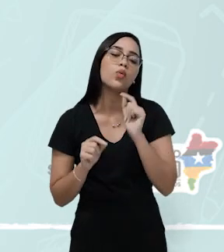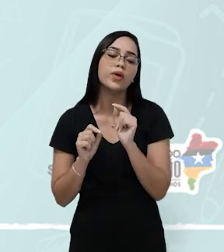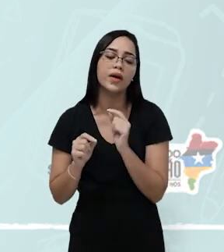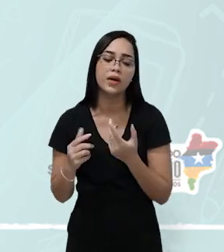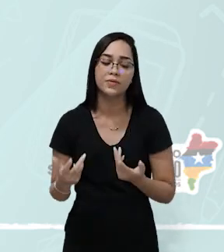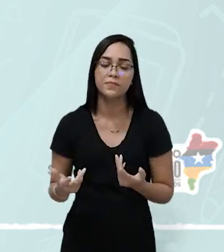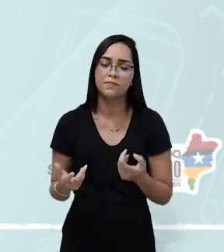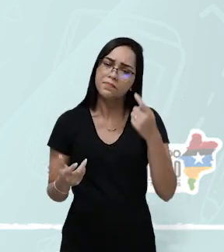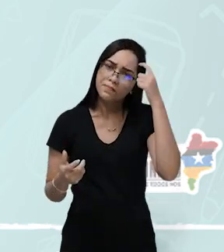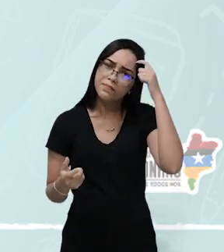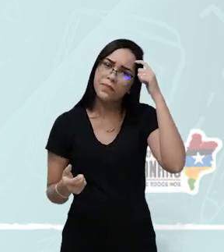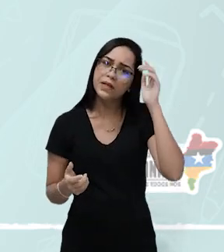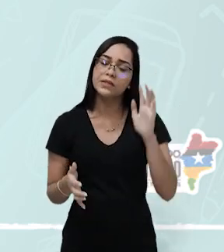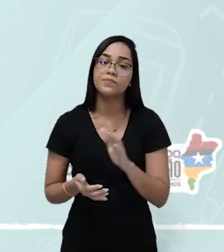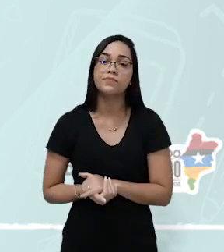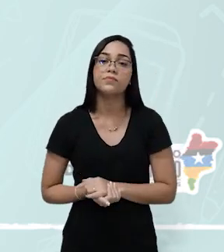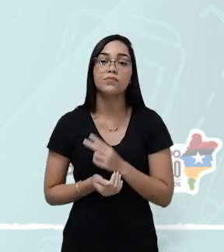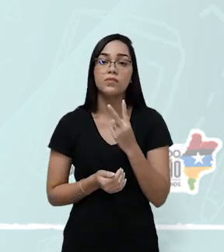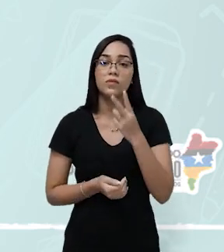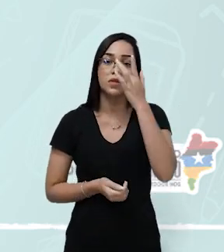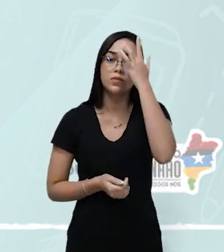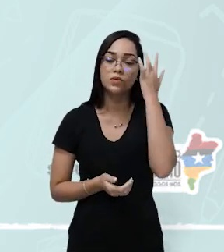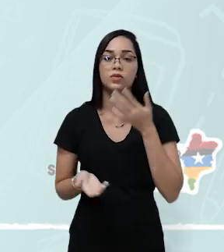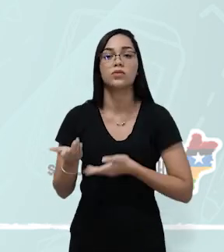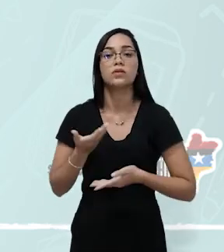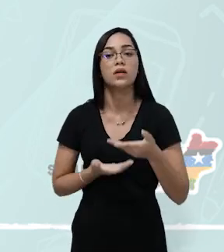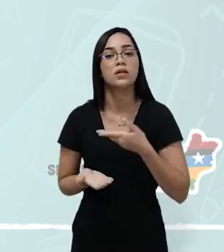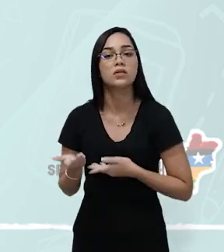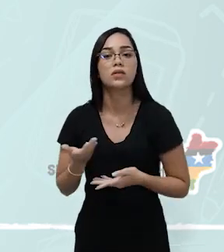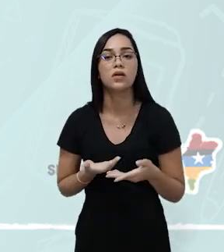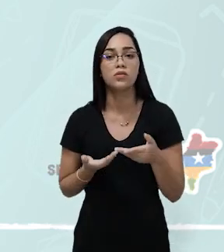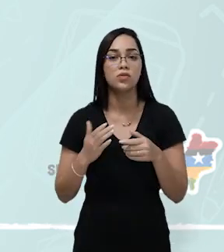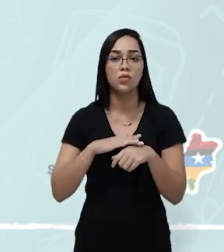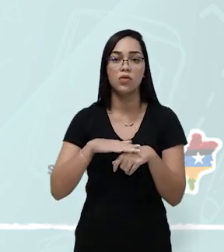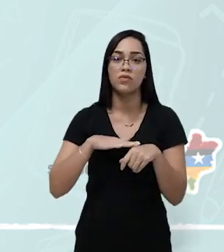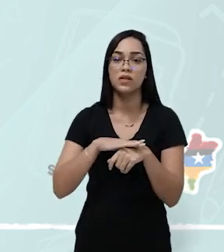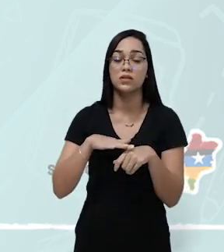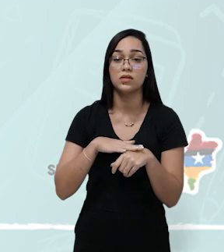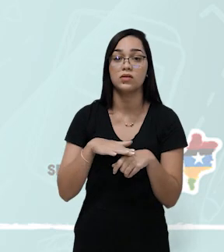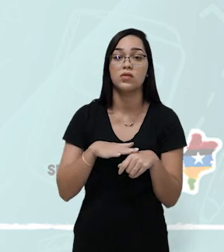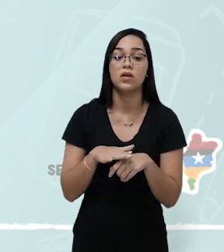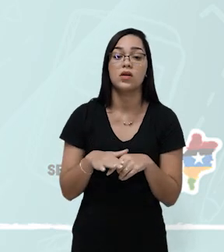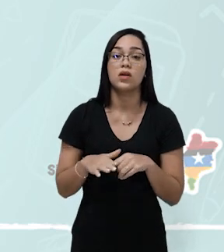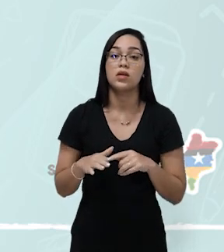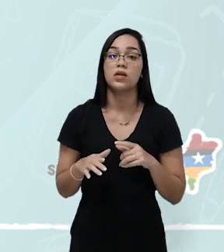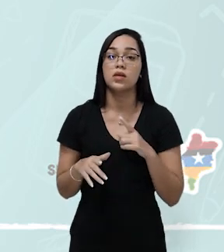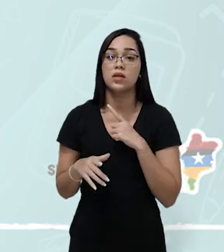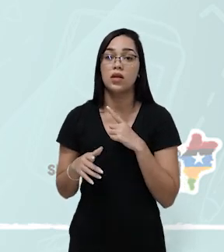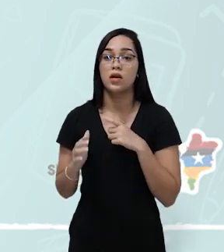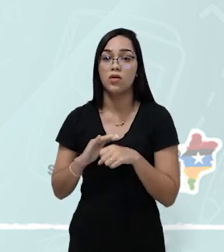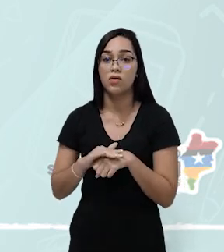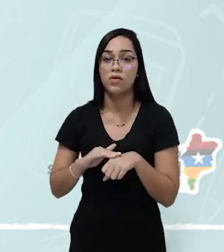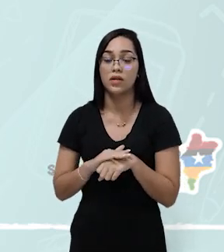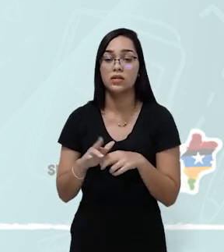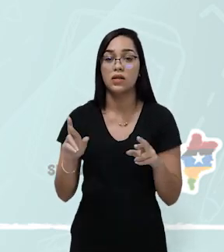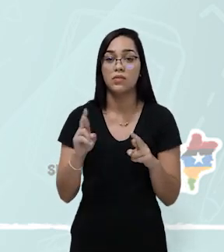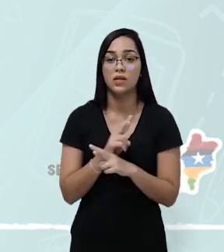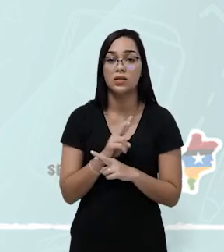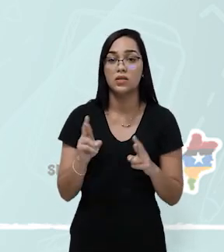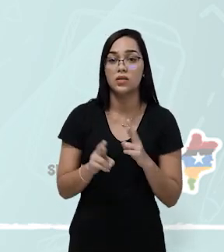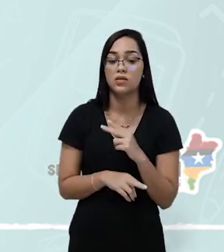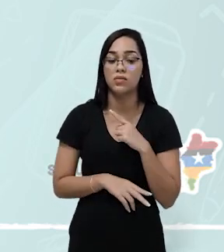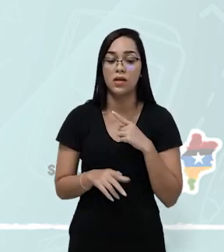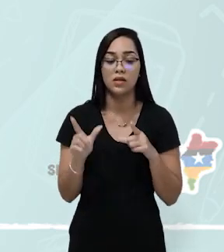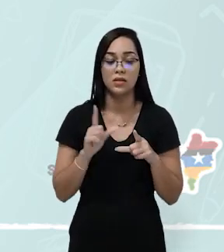essa? Pensa aí, que duas pessoas estão interagindo, estão conversando. E os símbolos da conversa estão representados